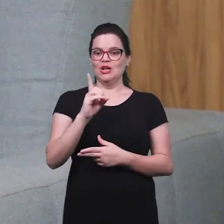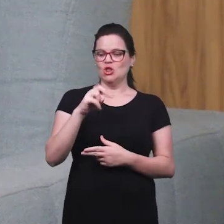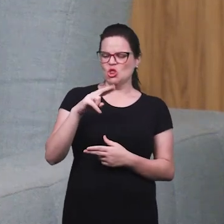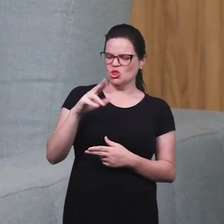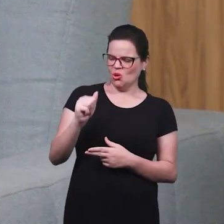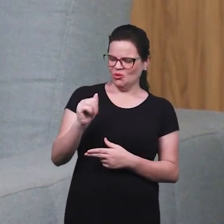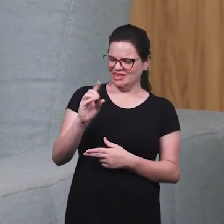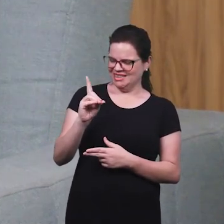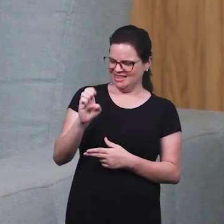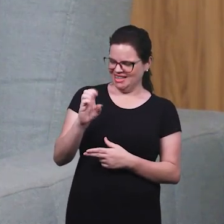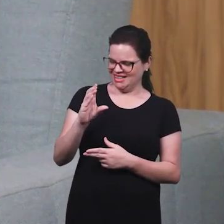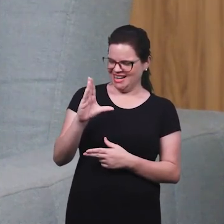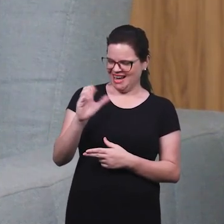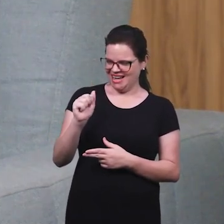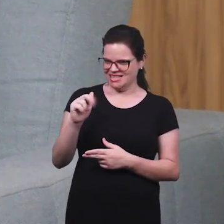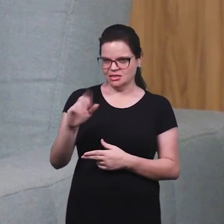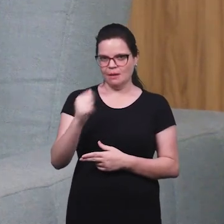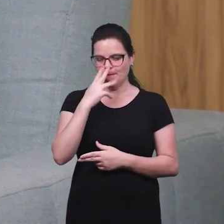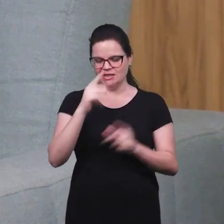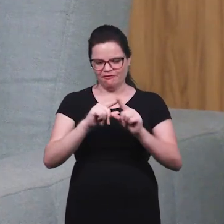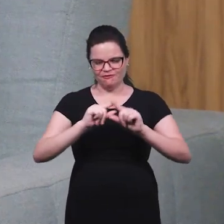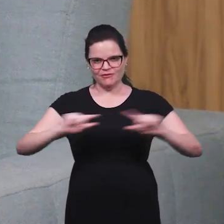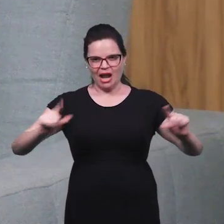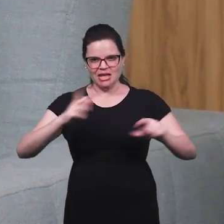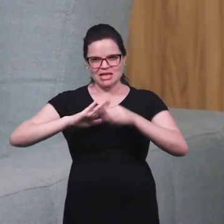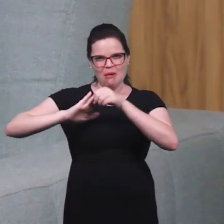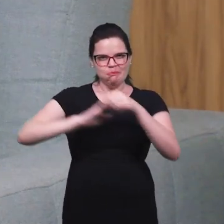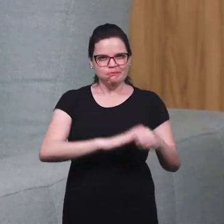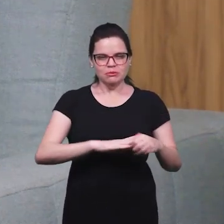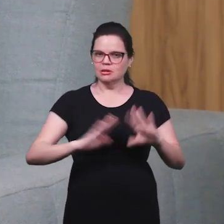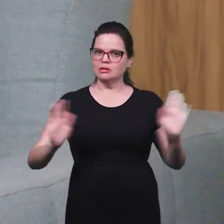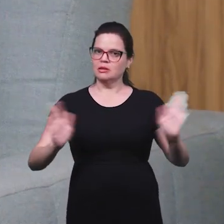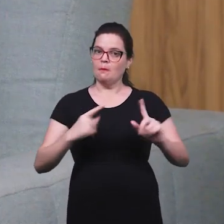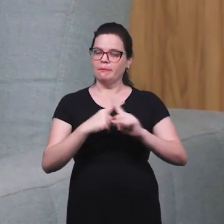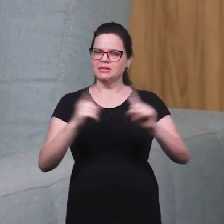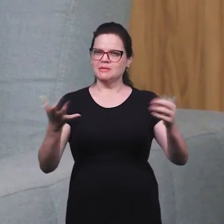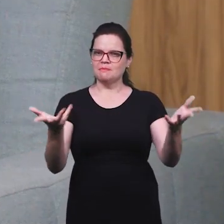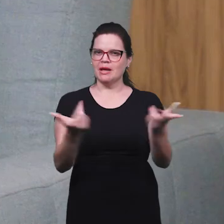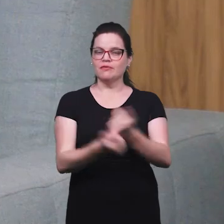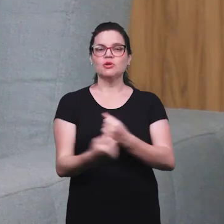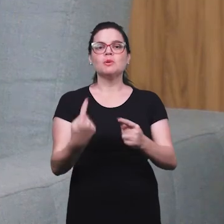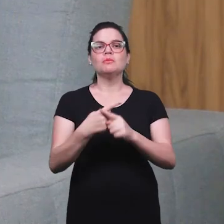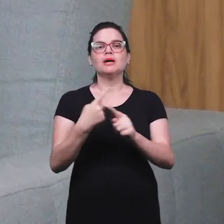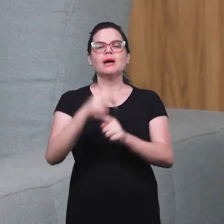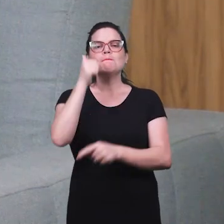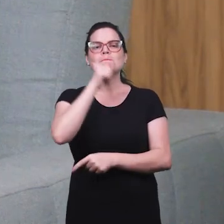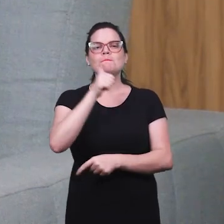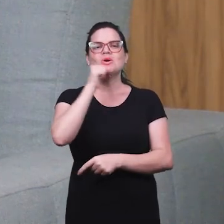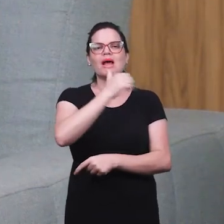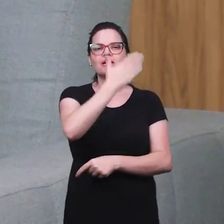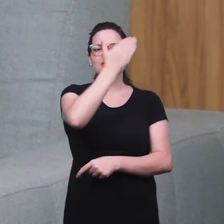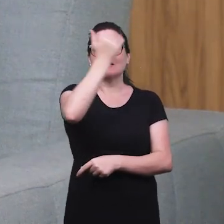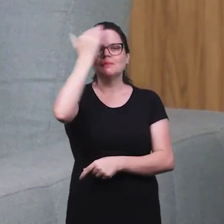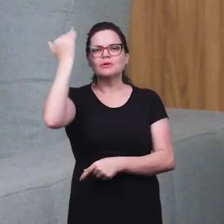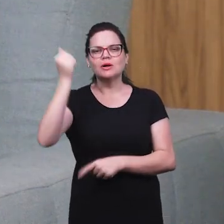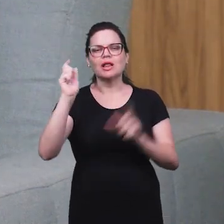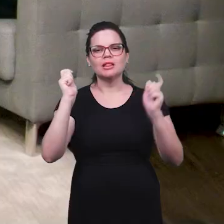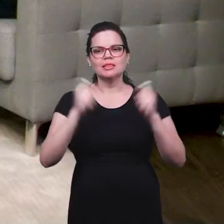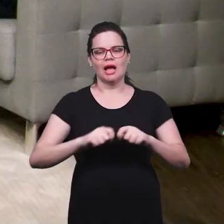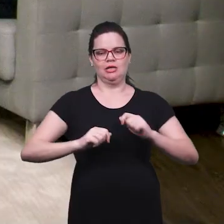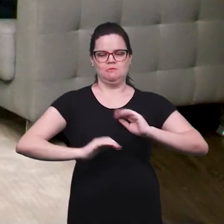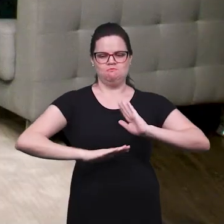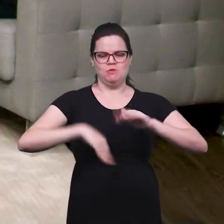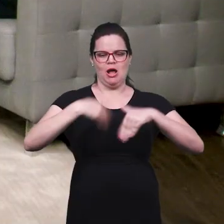casa, dentro dessa expressão tão maravilhosa que é rica na palavra, que é a mulher que edifica a